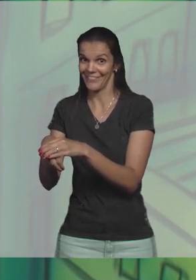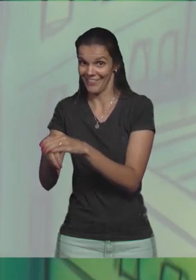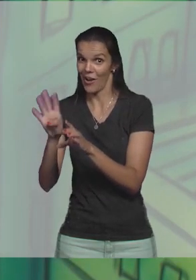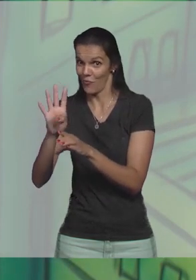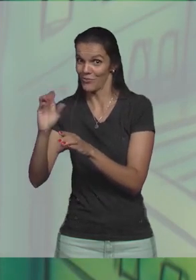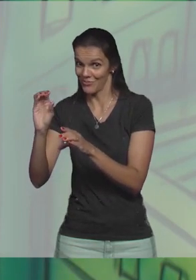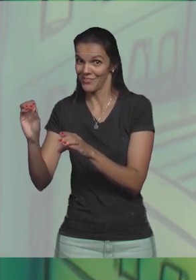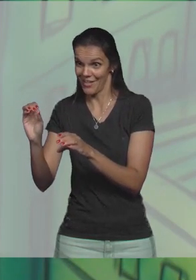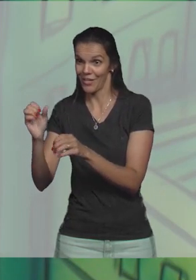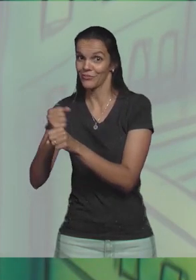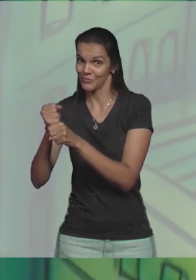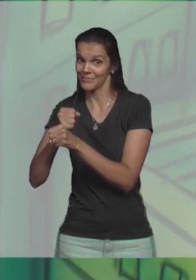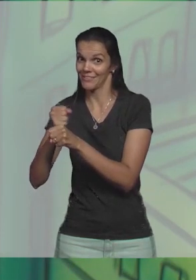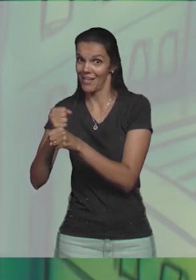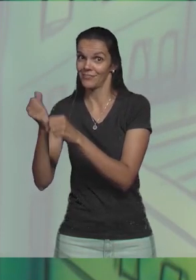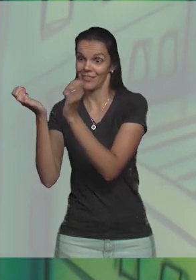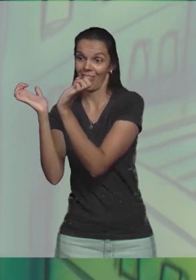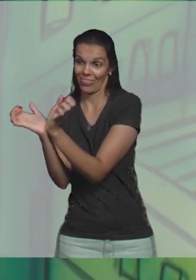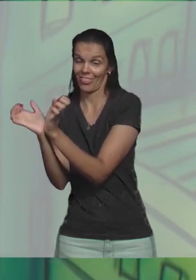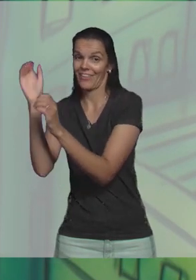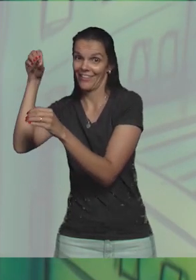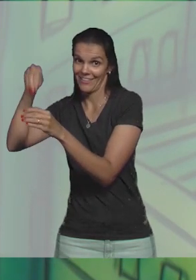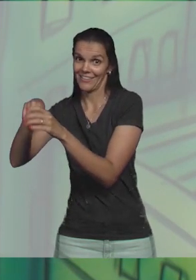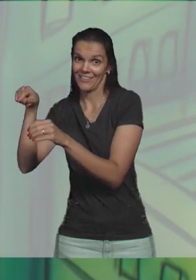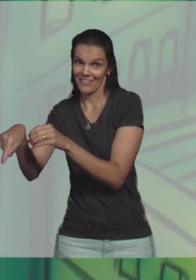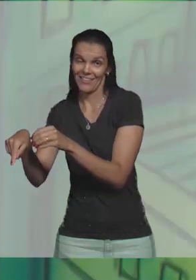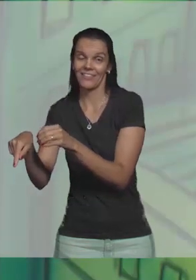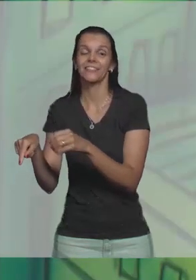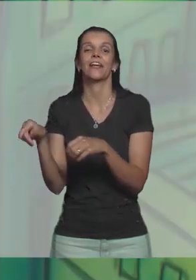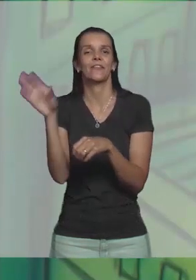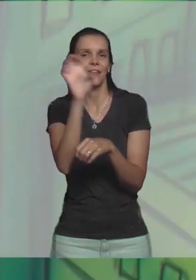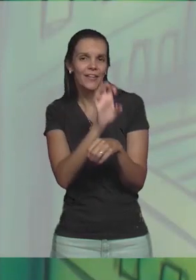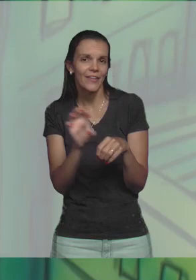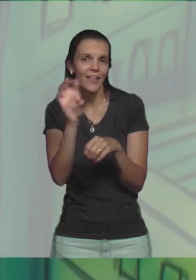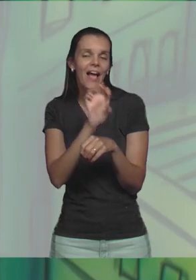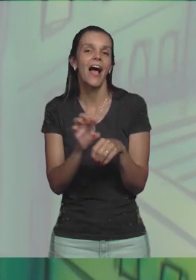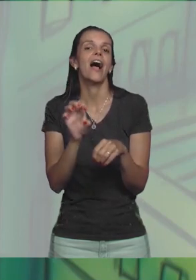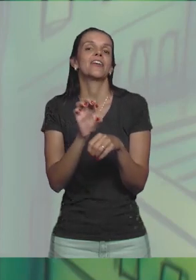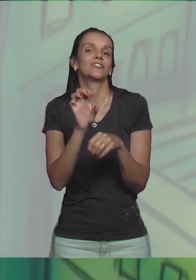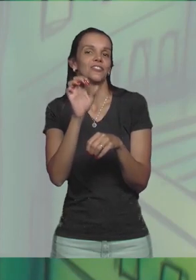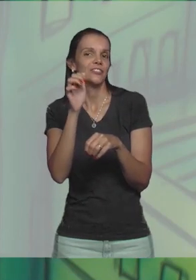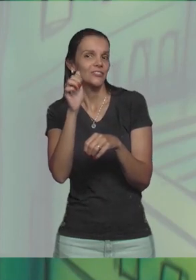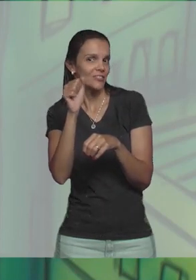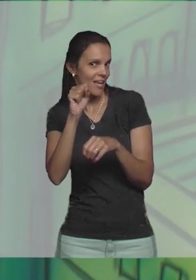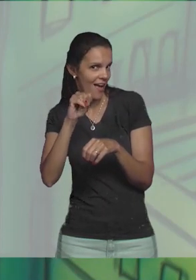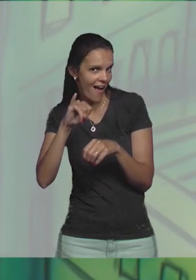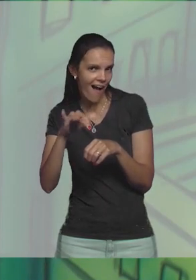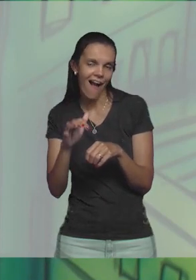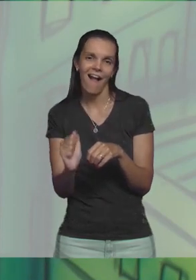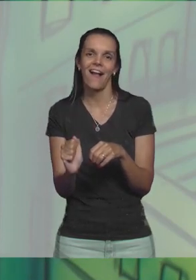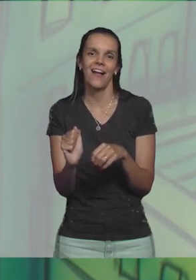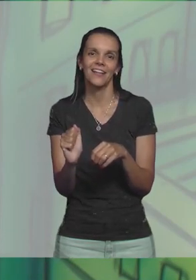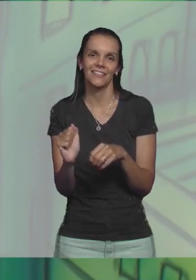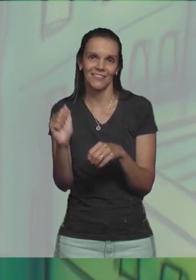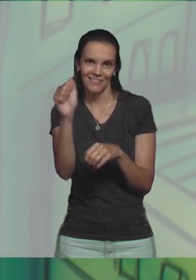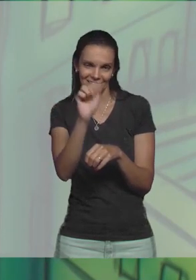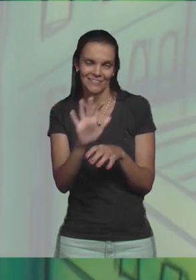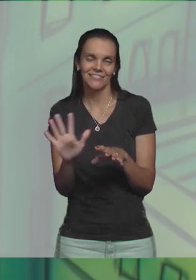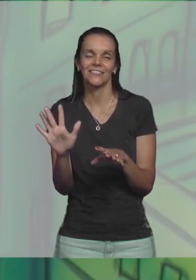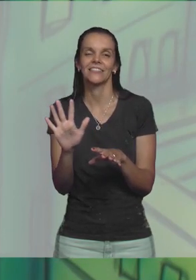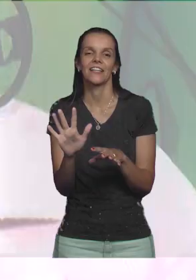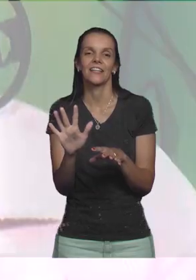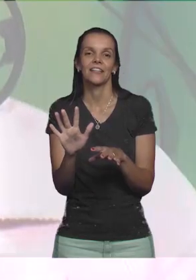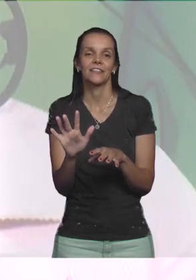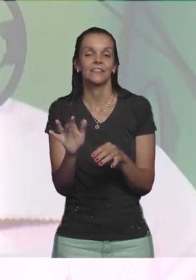de vinda de estrangeiros, né? Europeus e também asiáticos para o país, né? Parece que quando eu tenho assim,